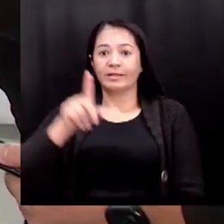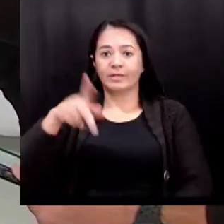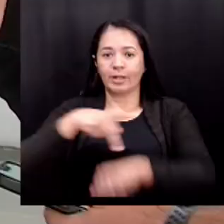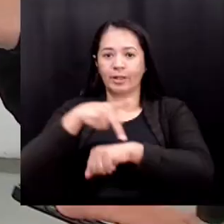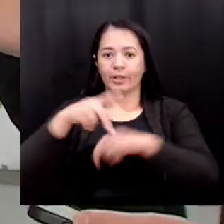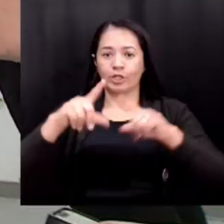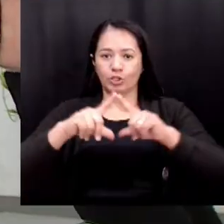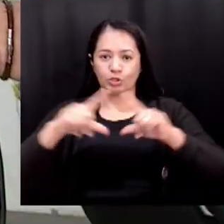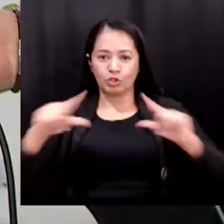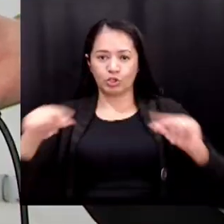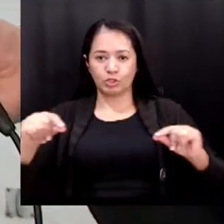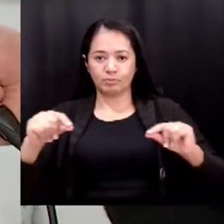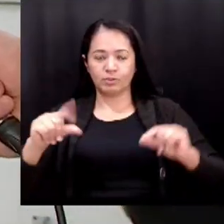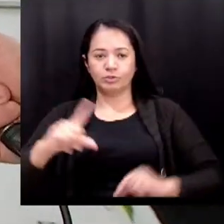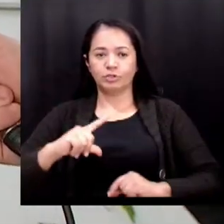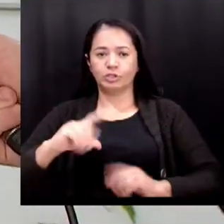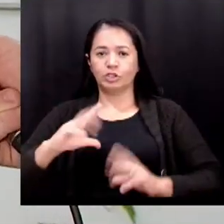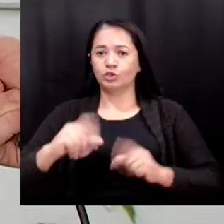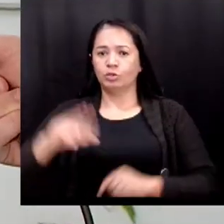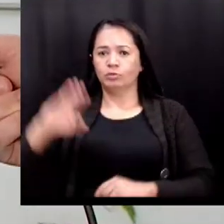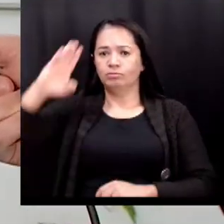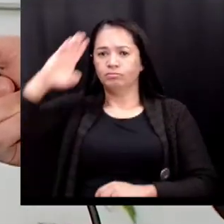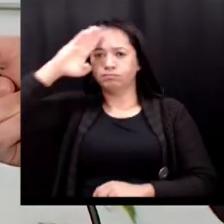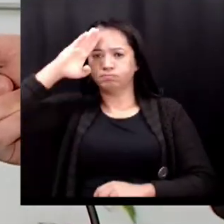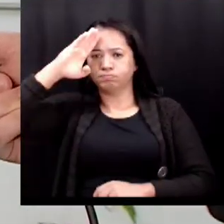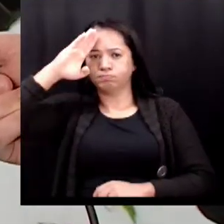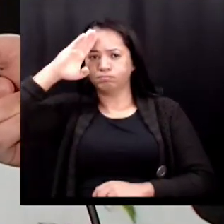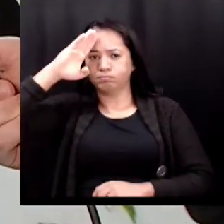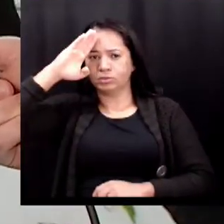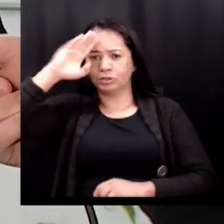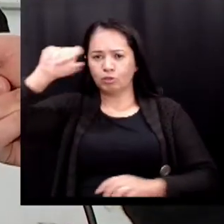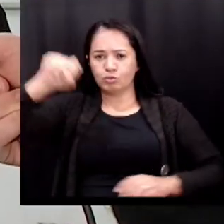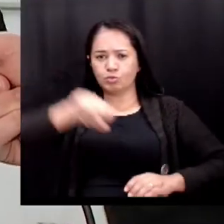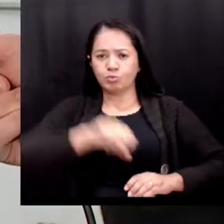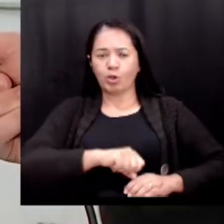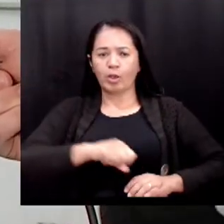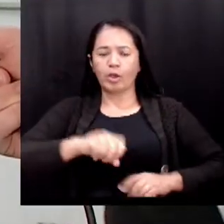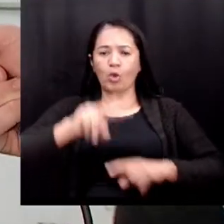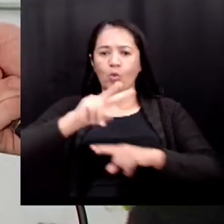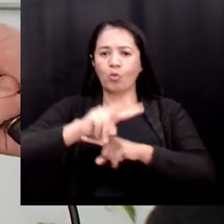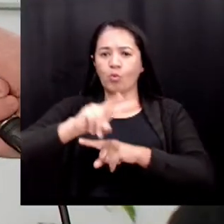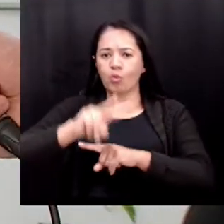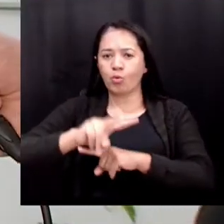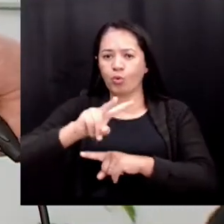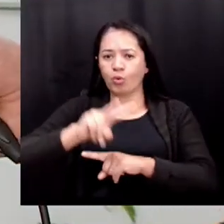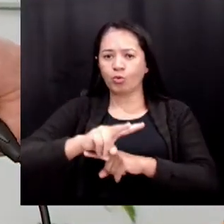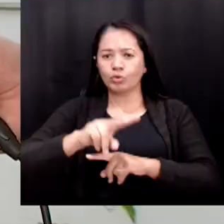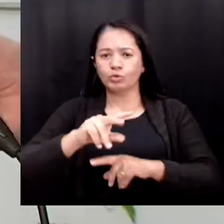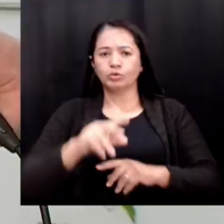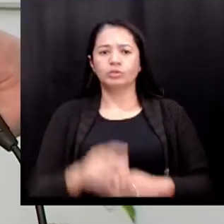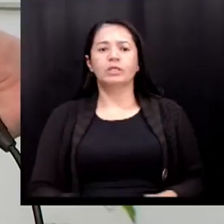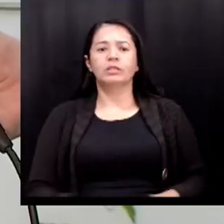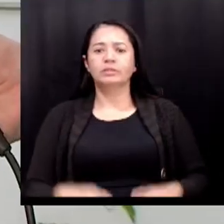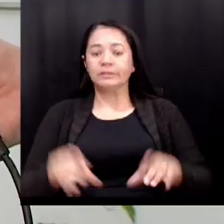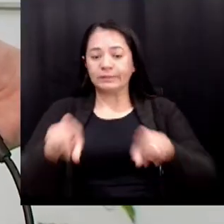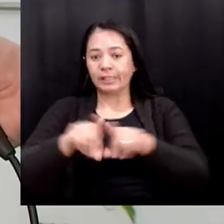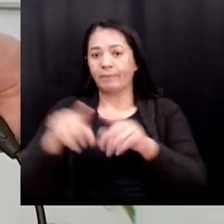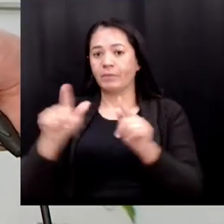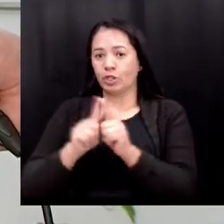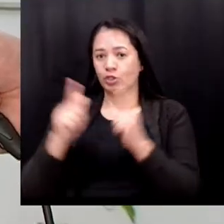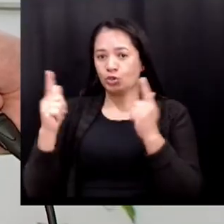todo o exército samurai, que era o exército que protegia o senhor feudal, tinha um grupo de inteligência dentro